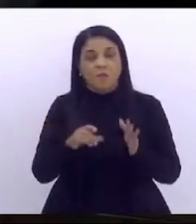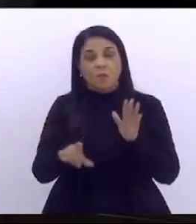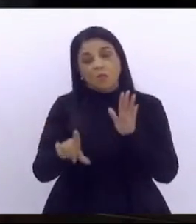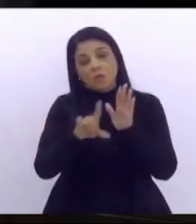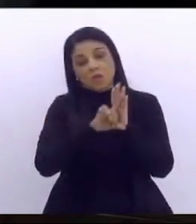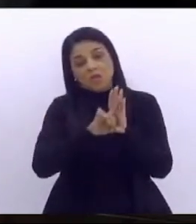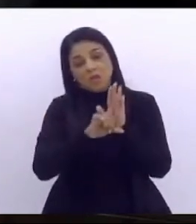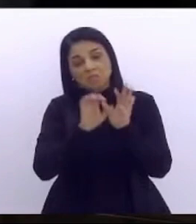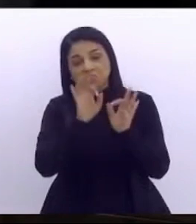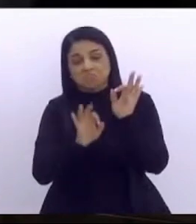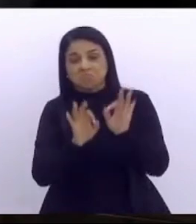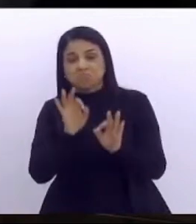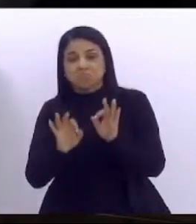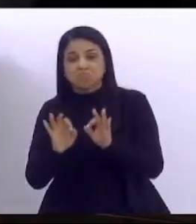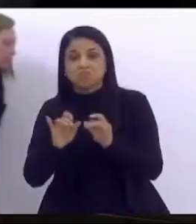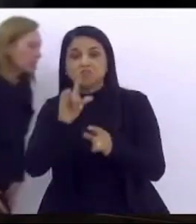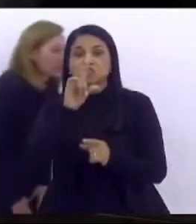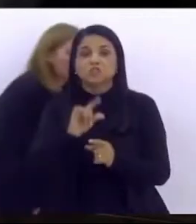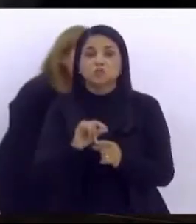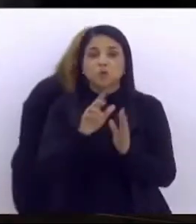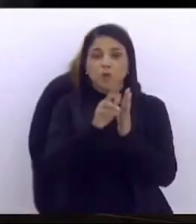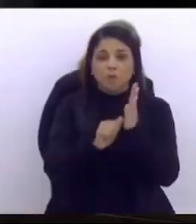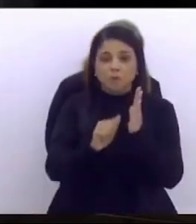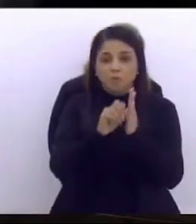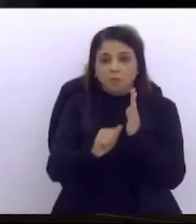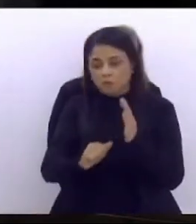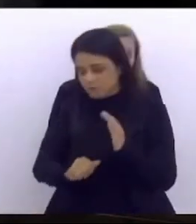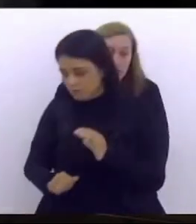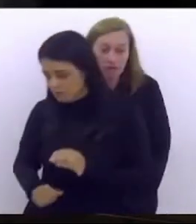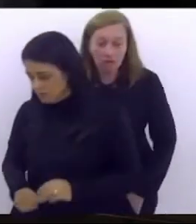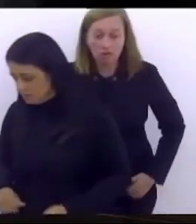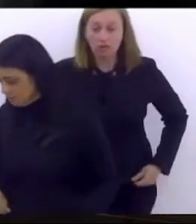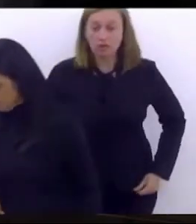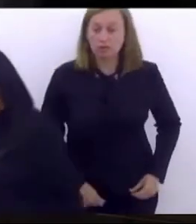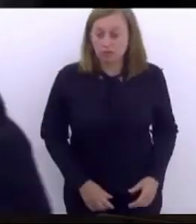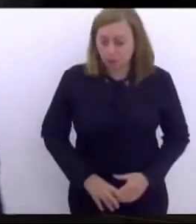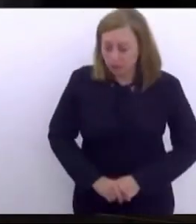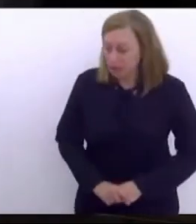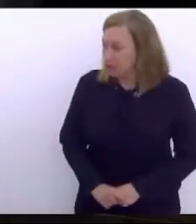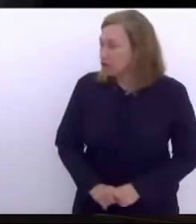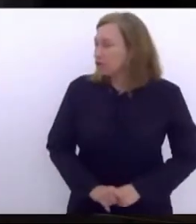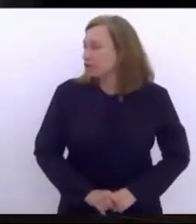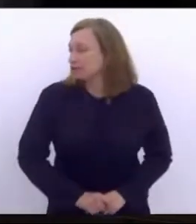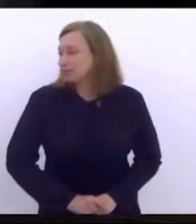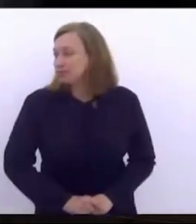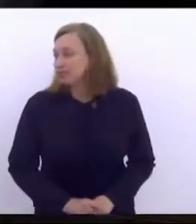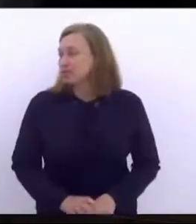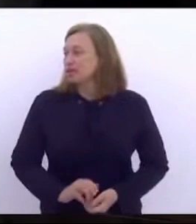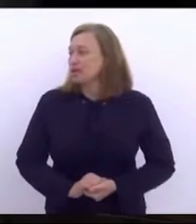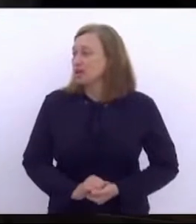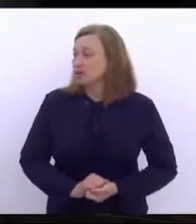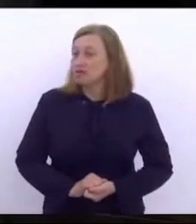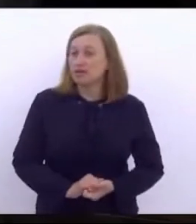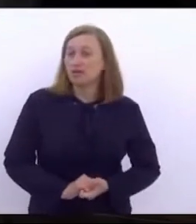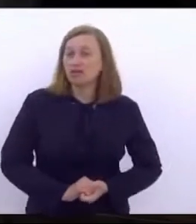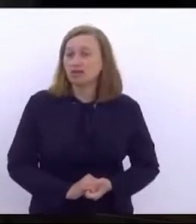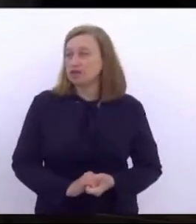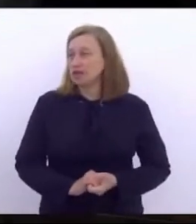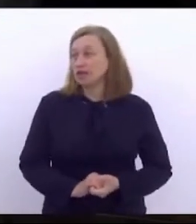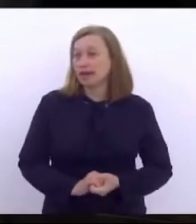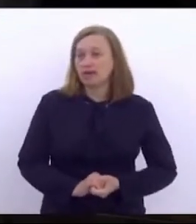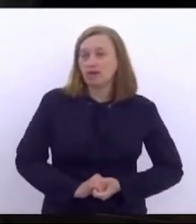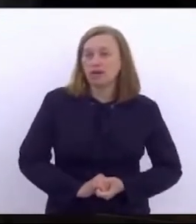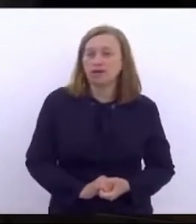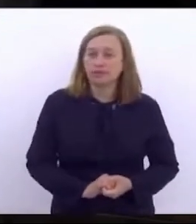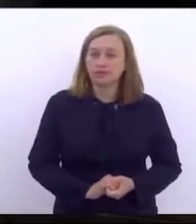diminui, né? O que é algo muito, né, irracional, parece, né? E aí, da onde saem esses números, né? Talvez muitos devem